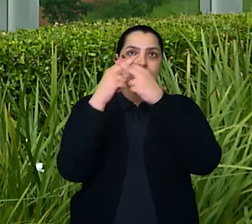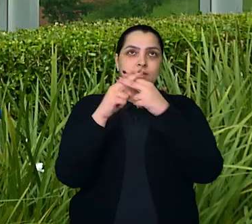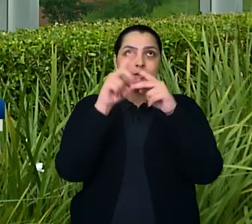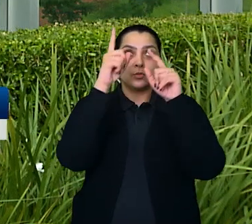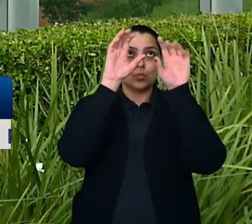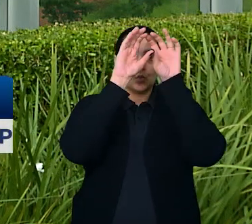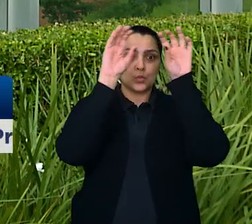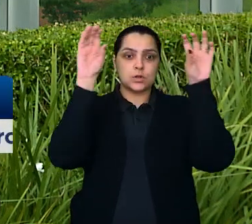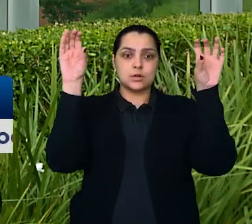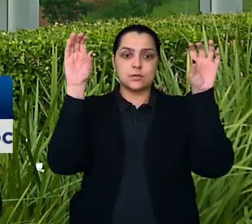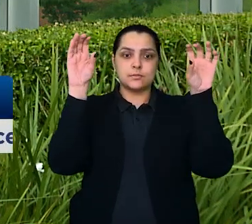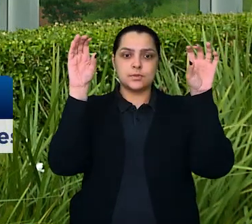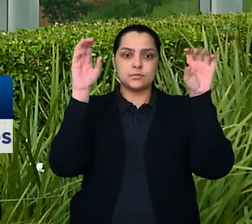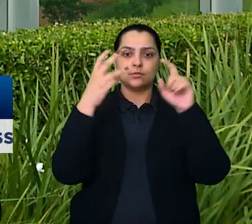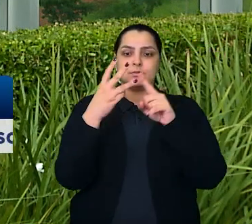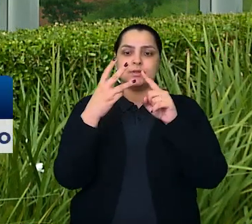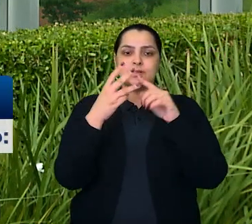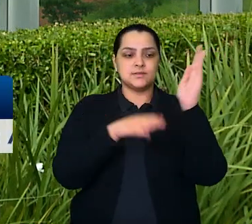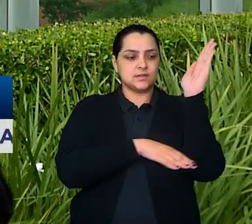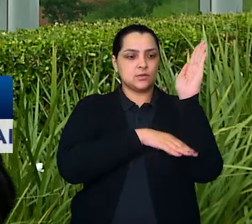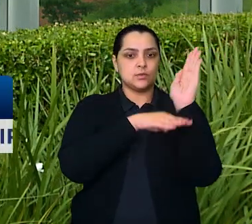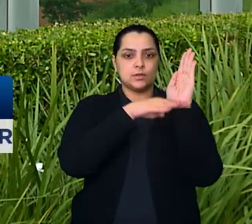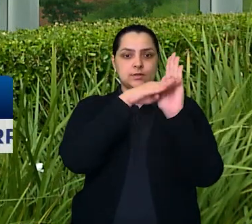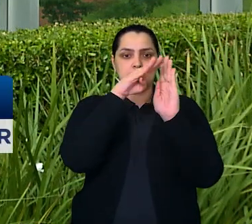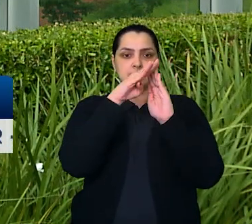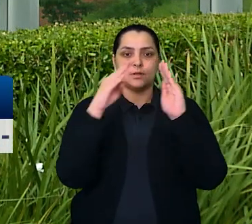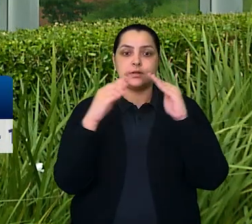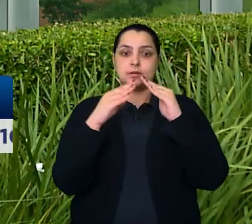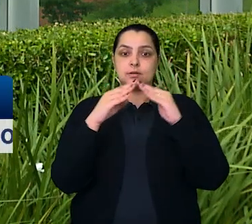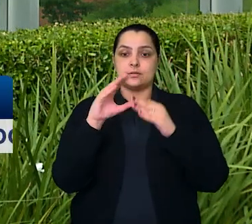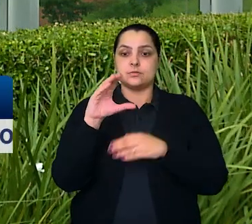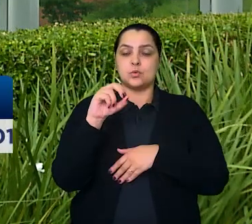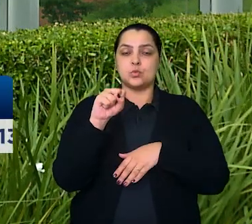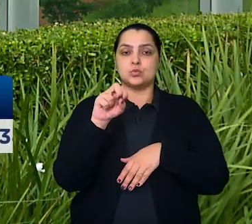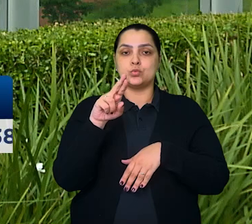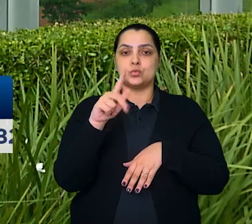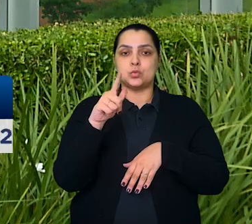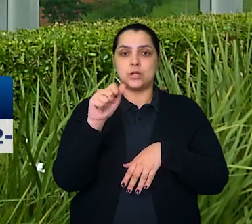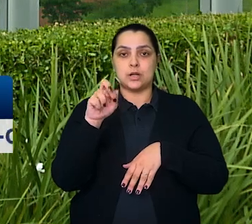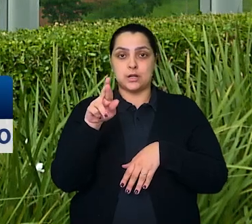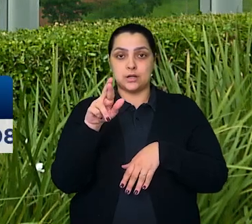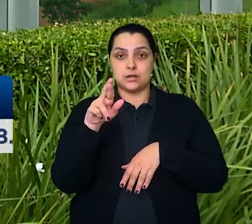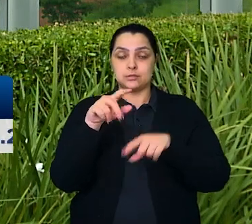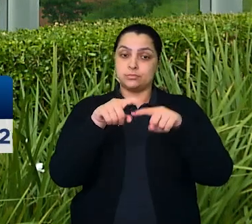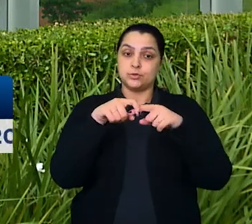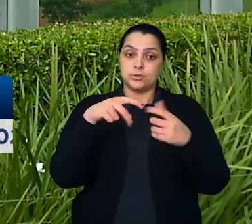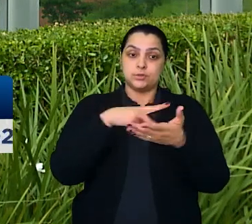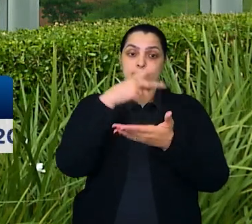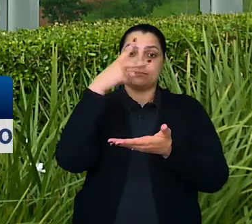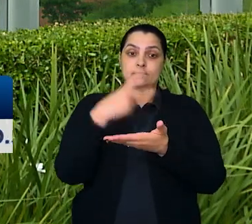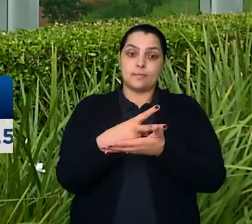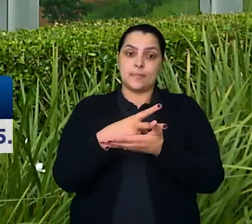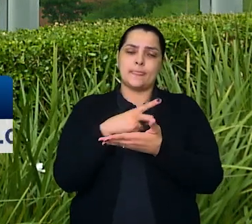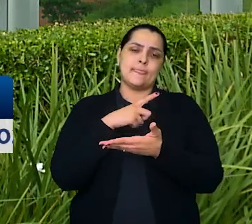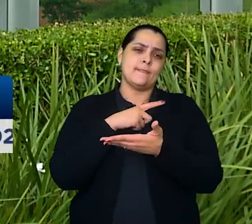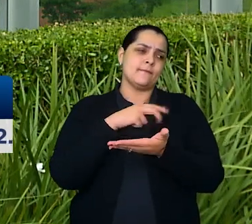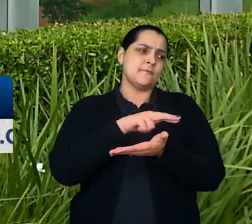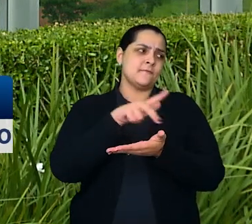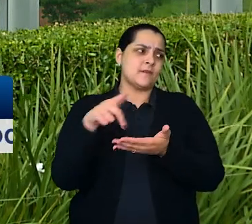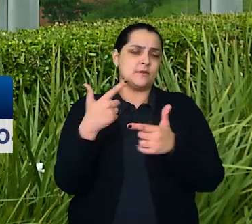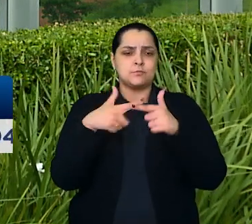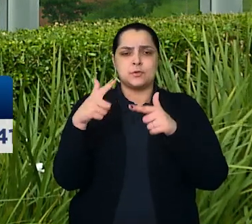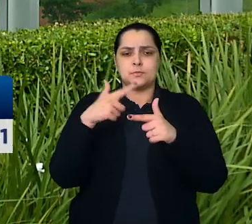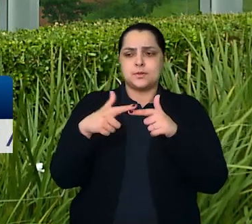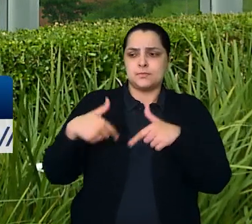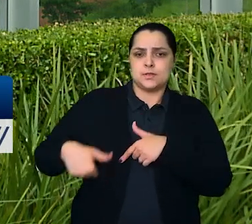um encanamento no 3º andar da residência consular. Segundo ele, por causa da queda, ficou com diversas lesões